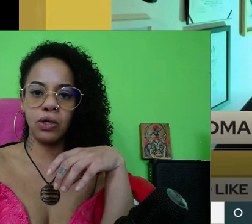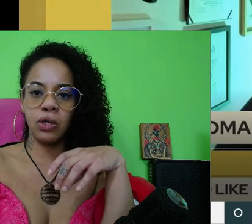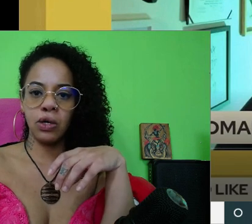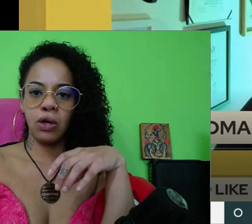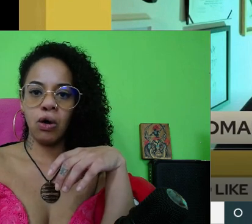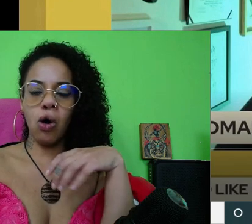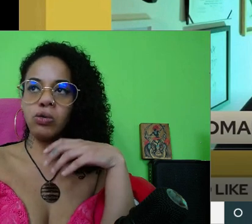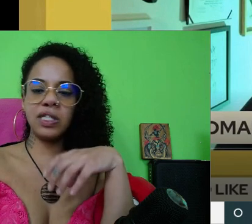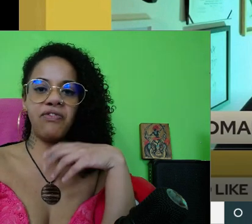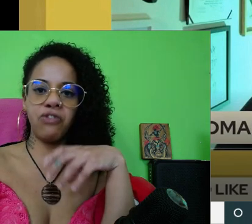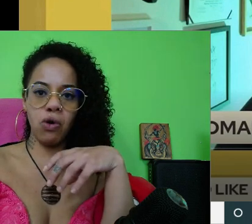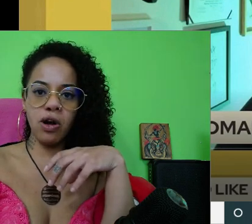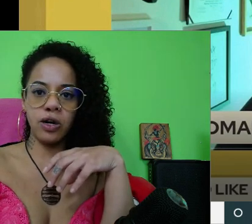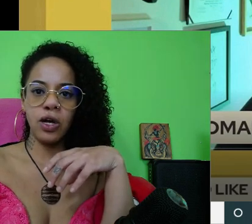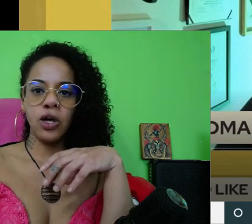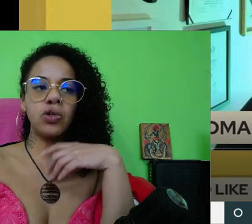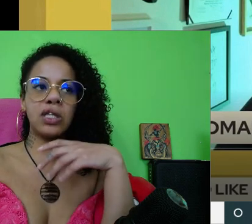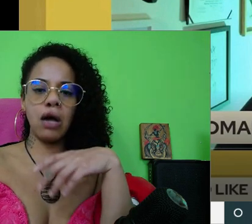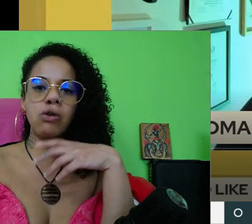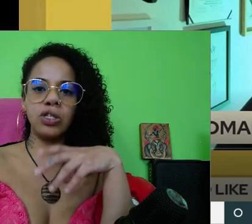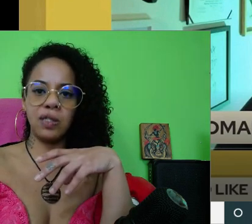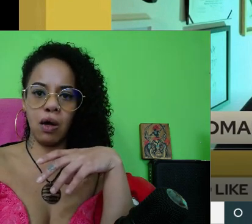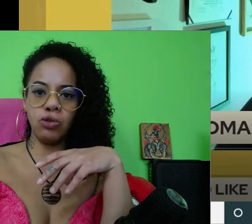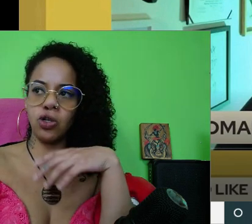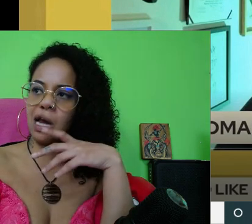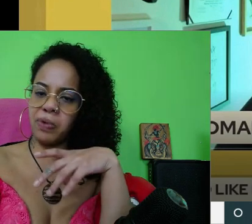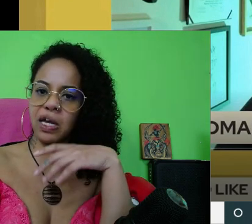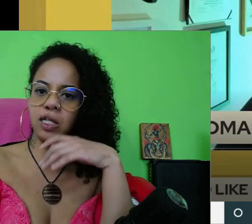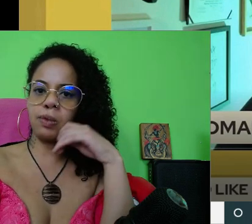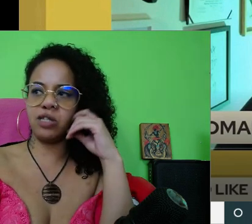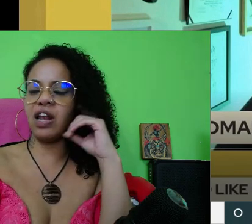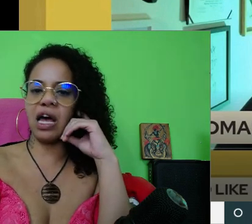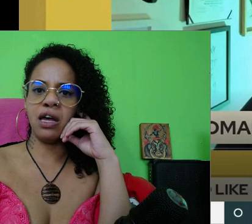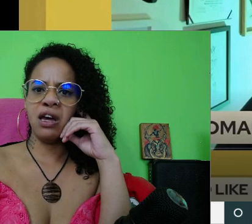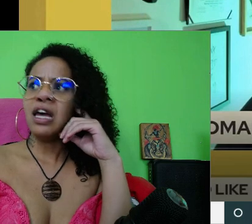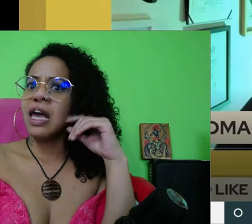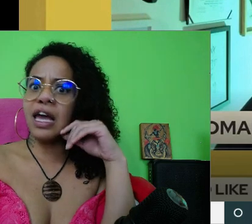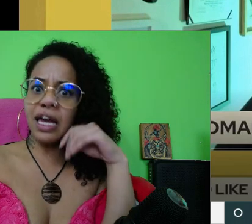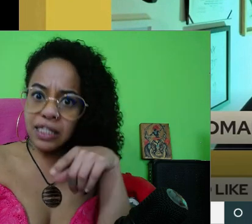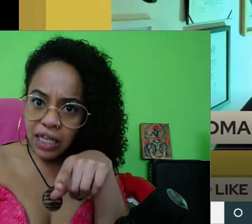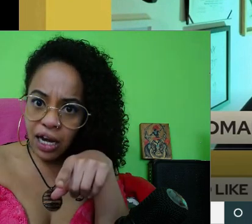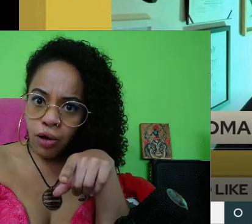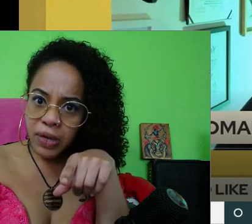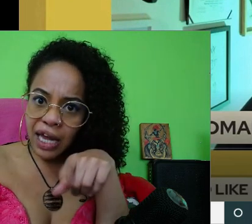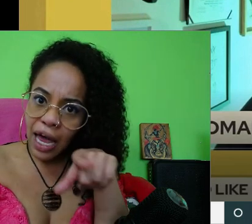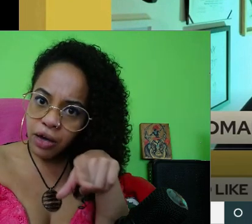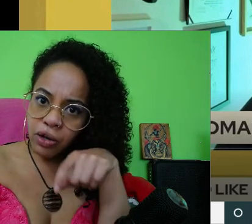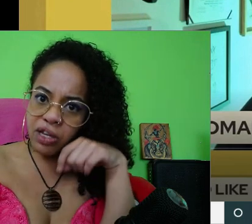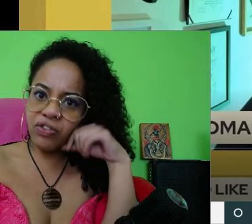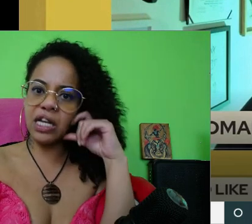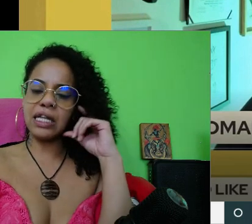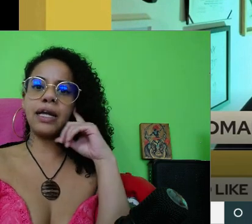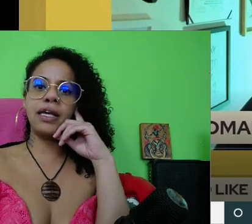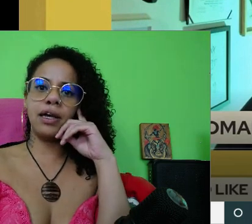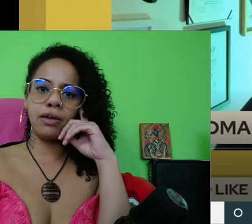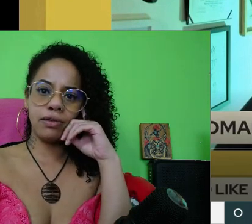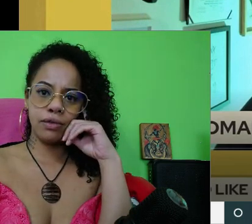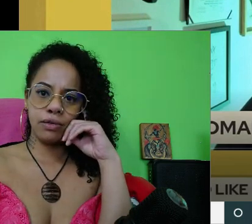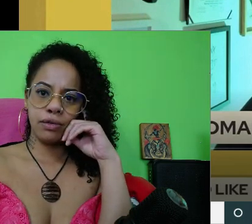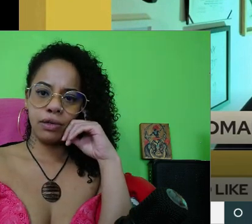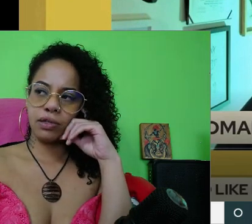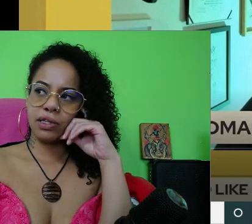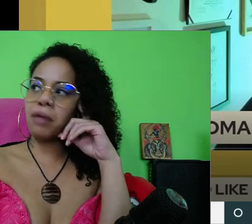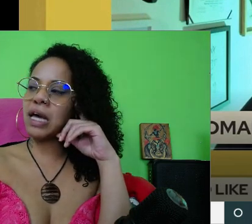espaços ou se for tu tem condição de olhar para aqueles falar se não me quer eu não deveria estar